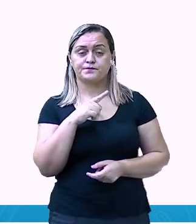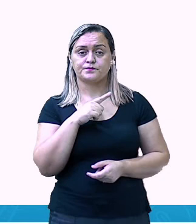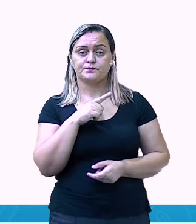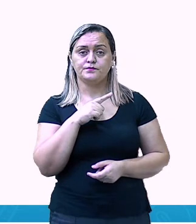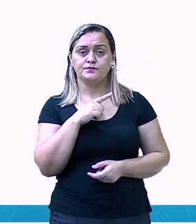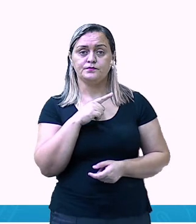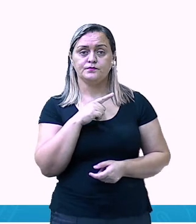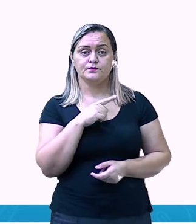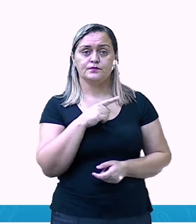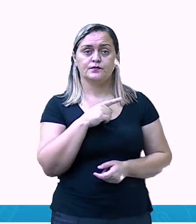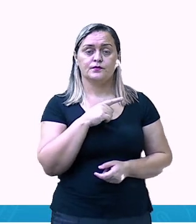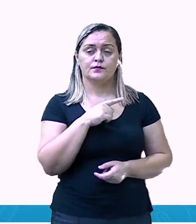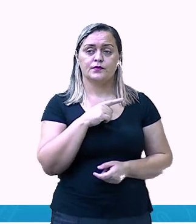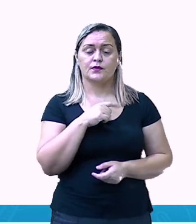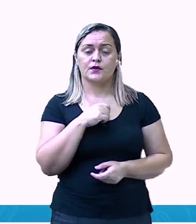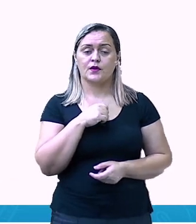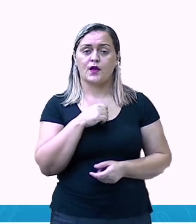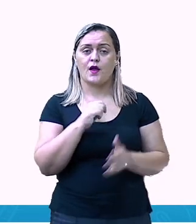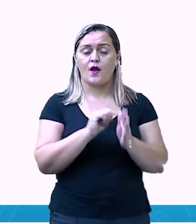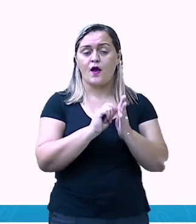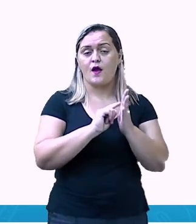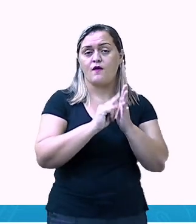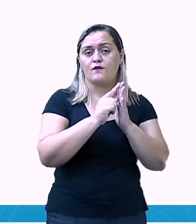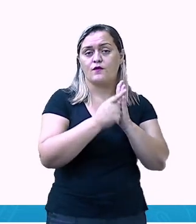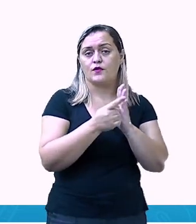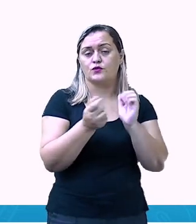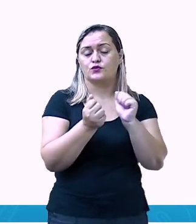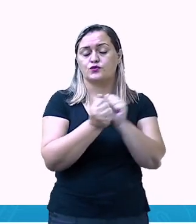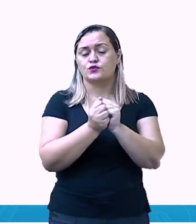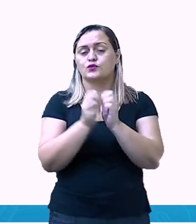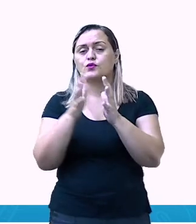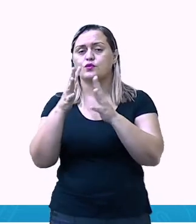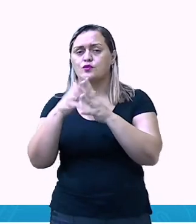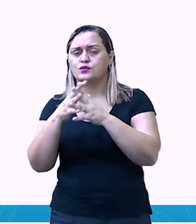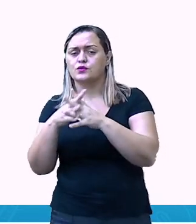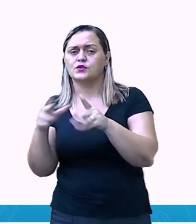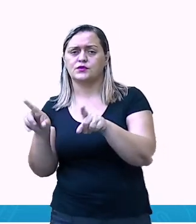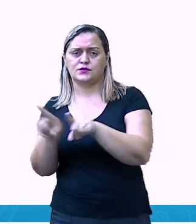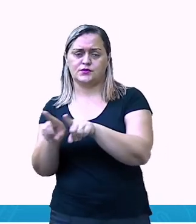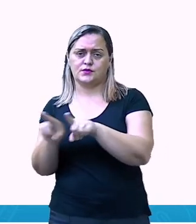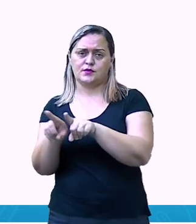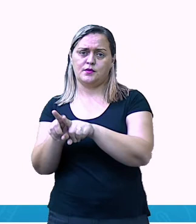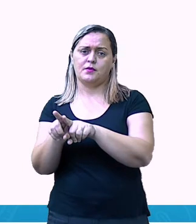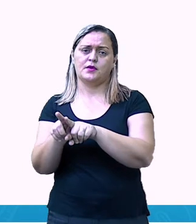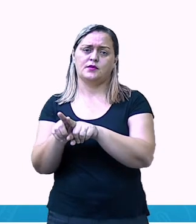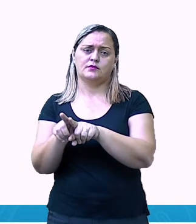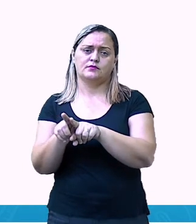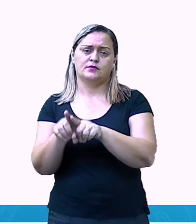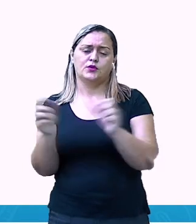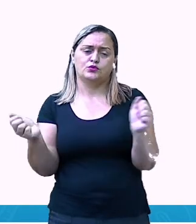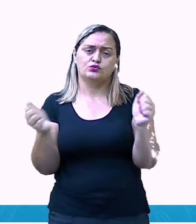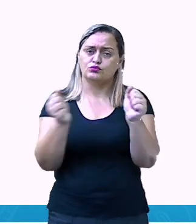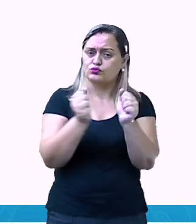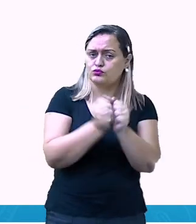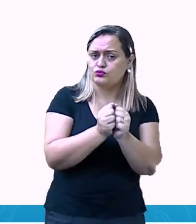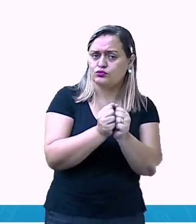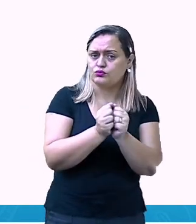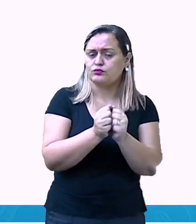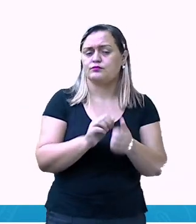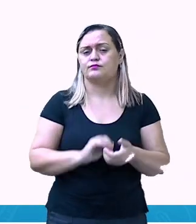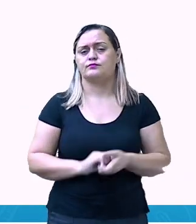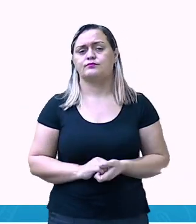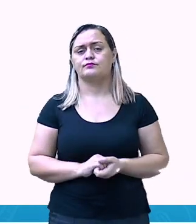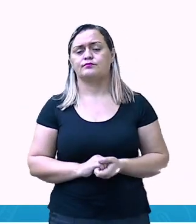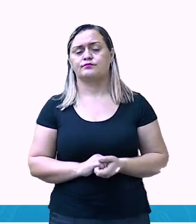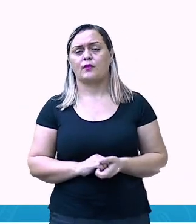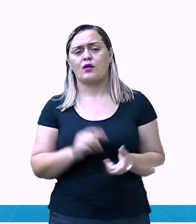vogais. E para separação de sílabas, nós vamos fazer então a divisão silábica, é importante, separação